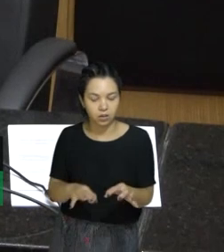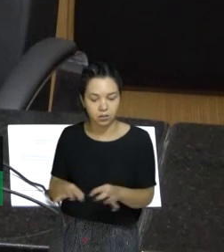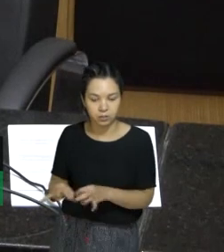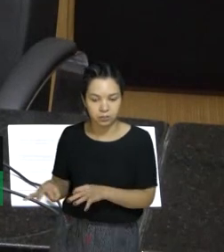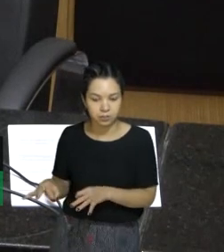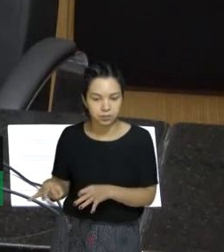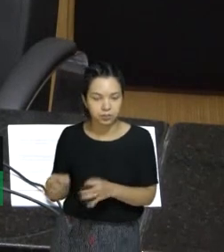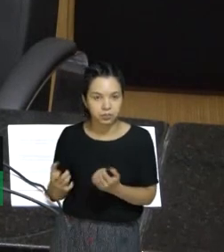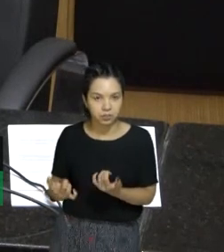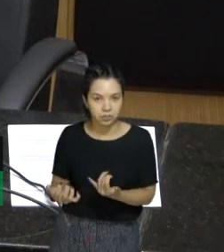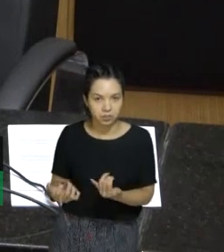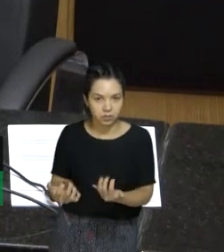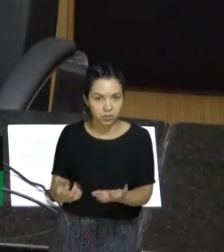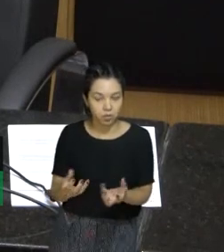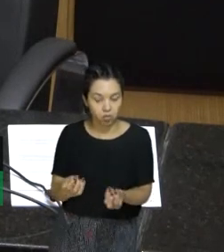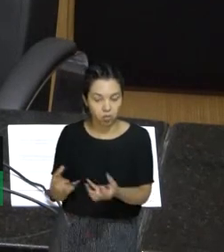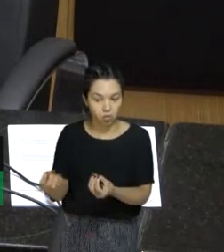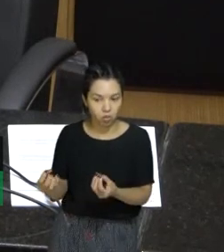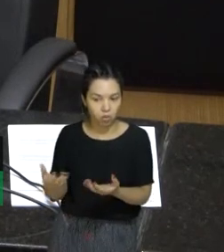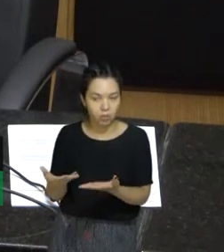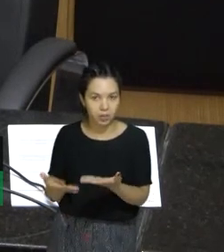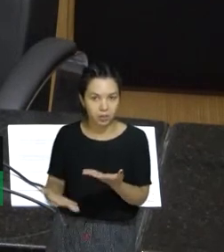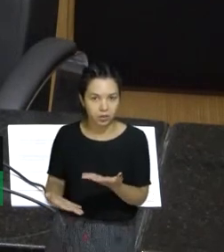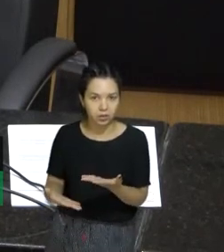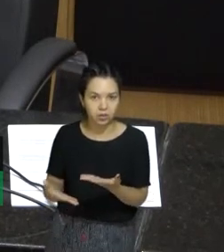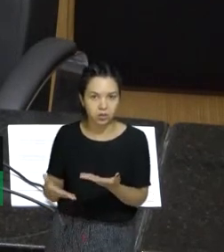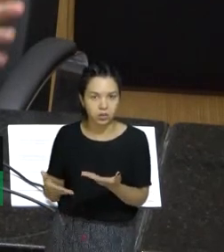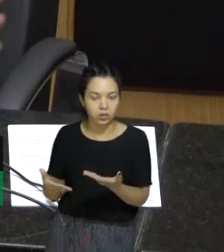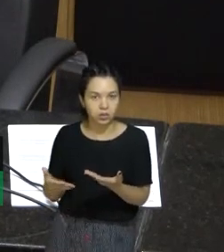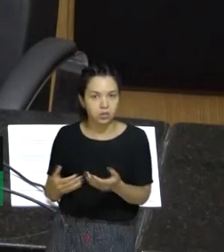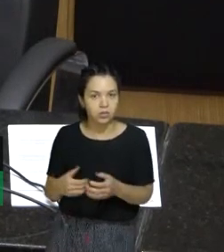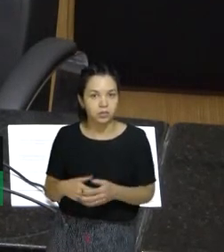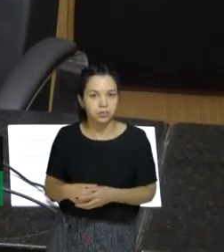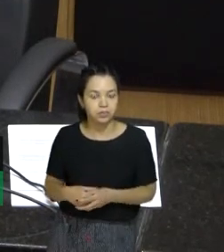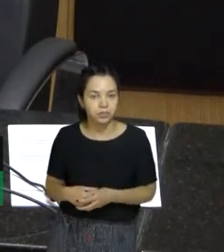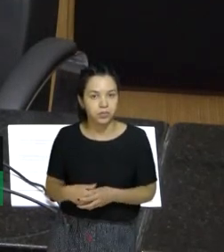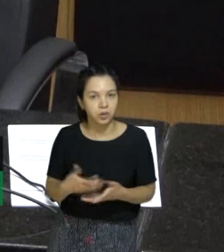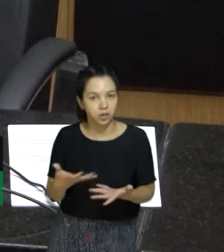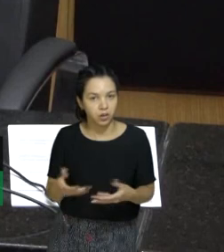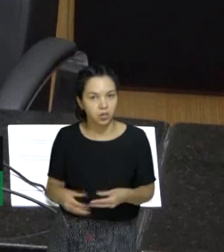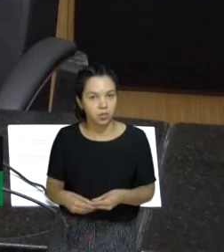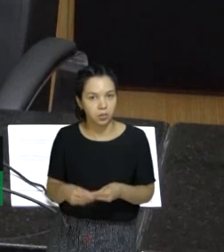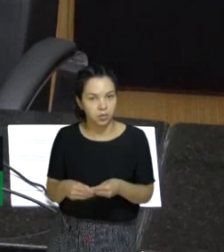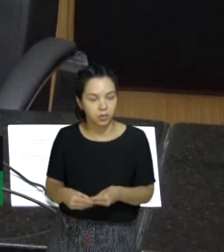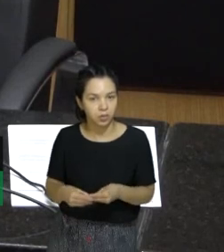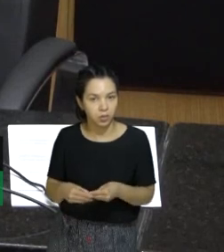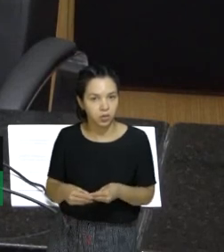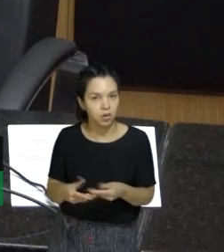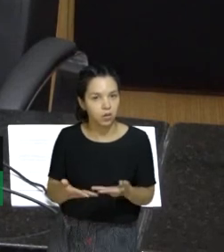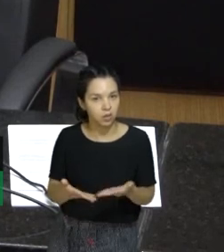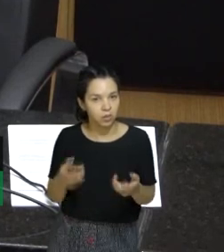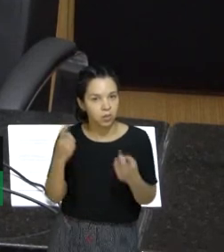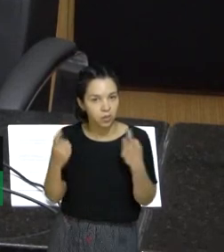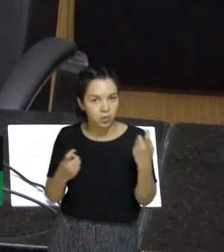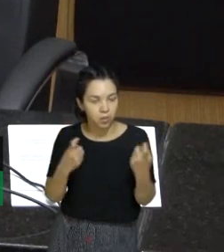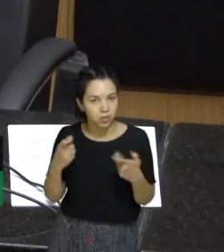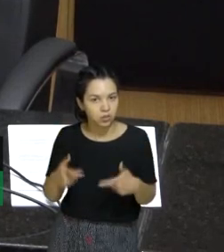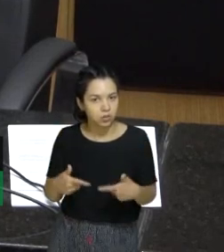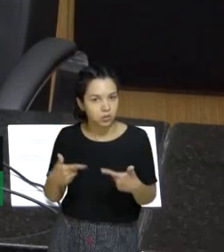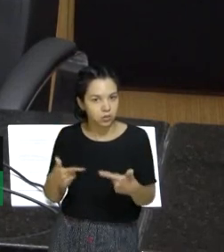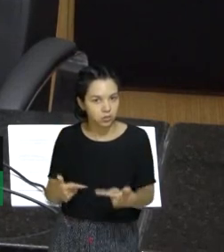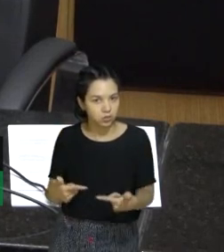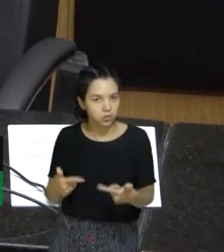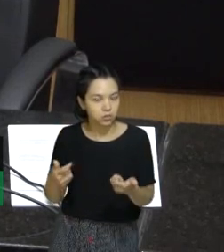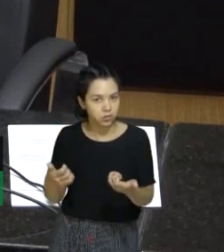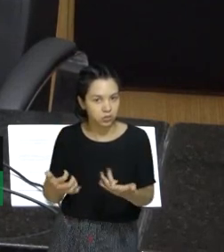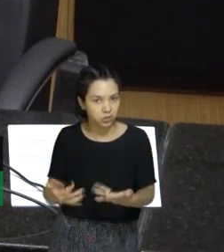muitos deles perderam preparo do solo, fertilizante e tudo mais. Quero te cumprimentar por essa preocupação, iniciativa, pelas tuas